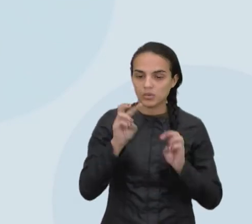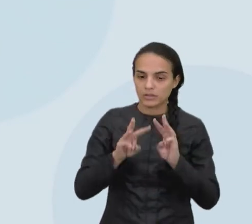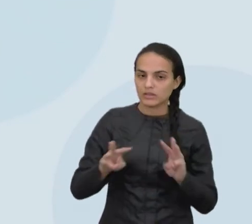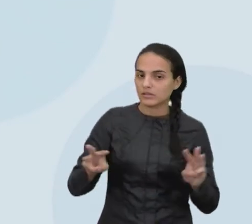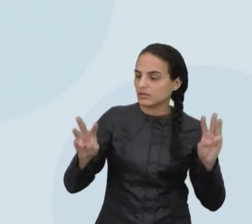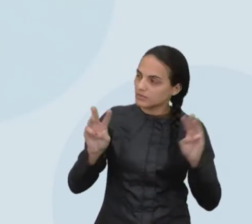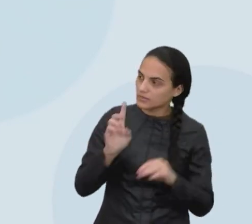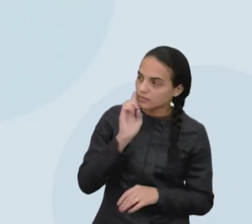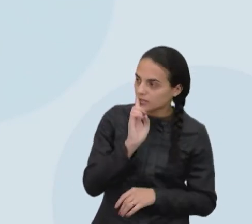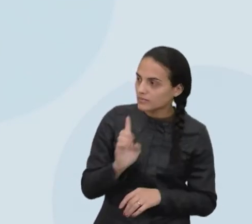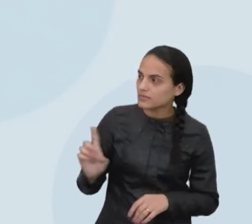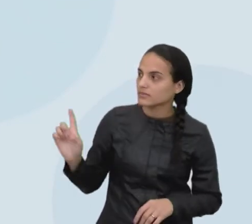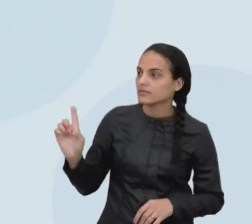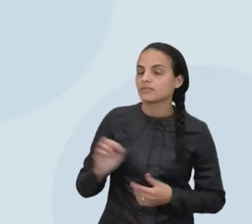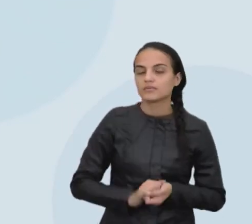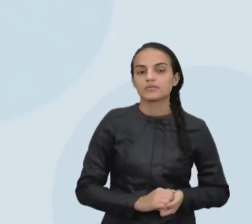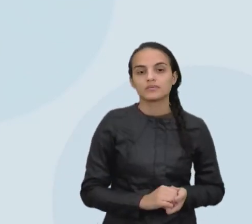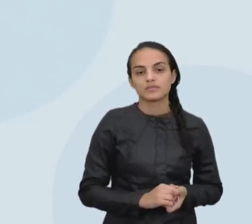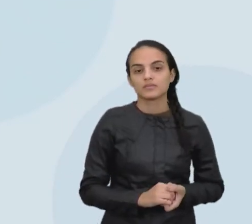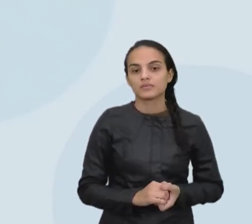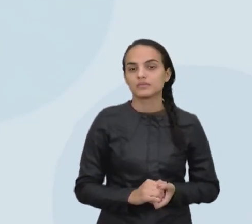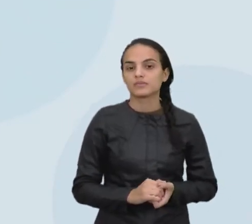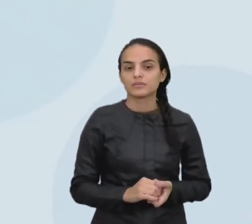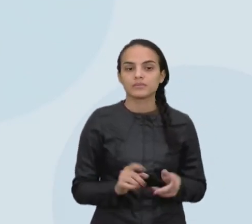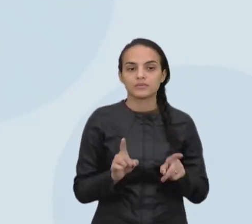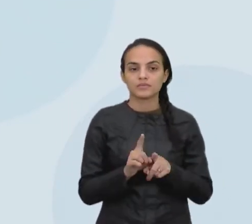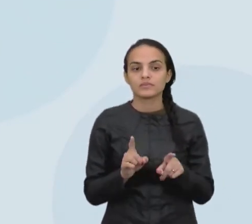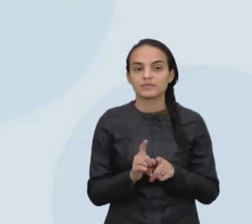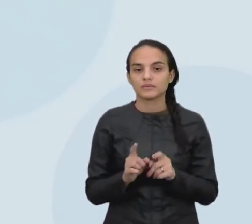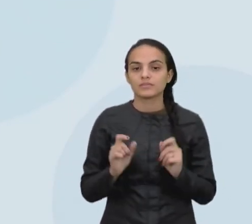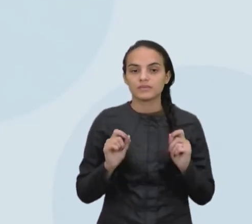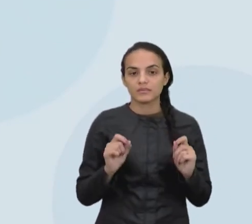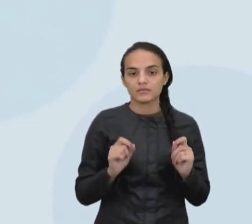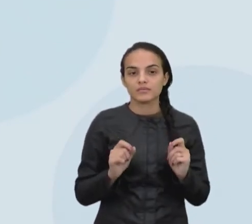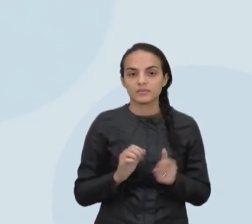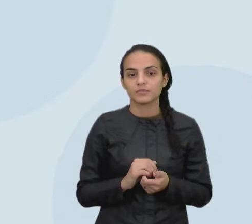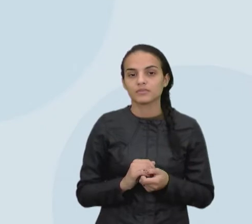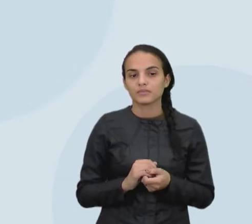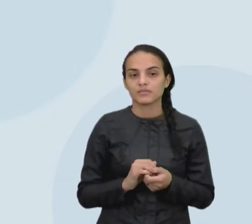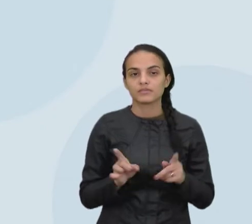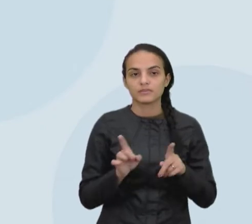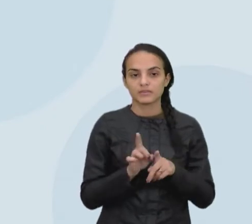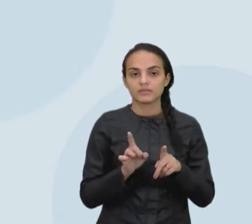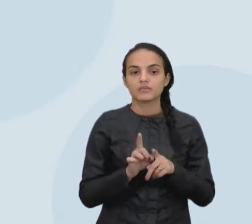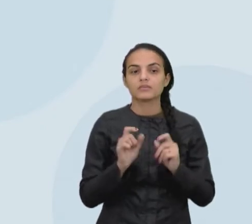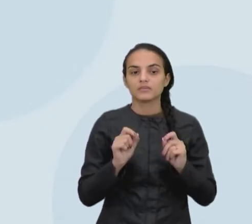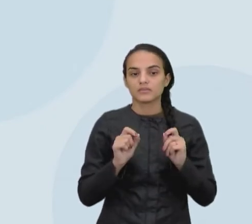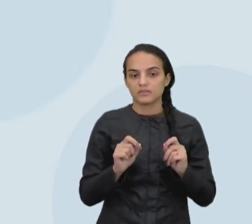tá? Então, eu vou estar mostrando para vocês o COI aqui, ilustrado